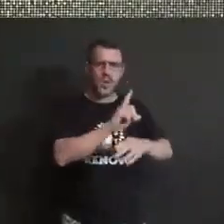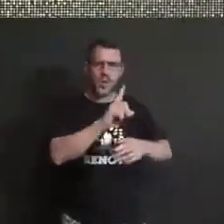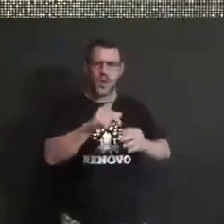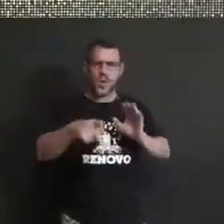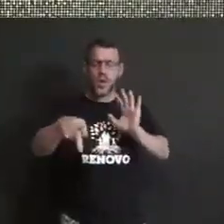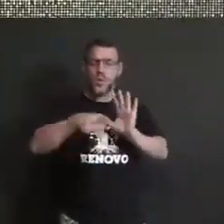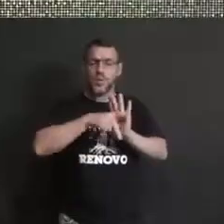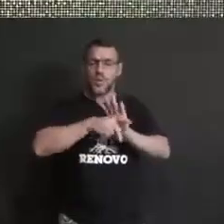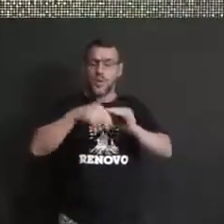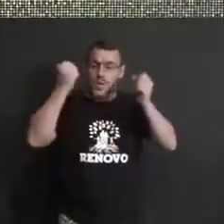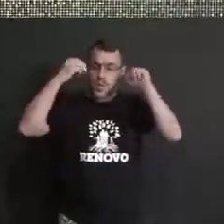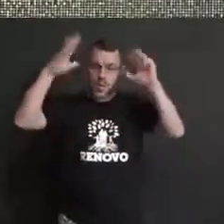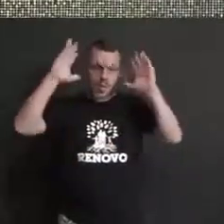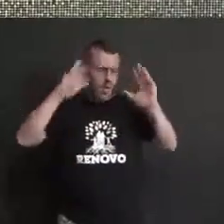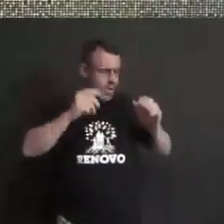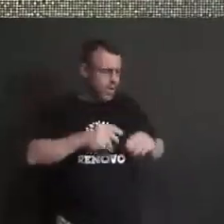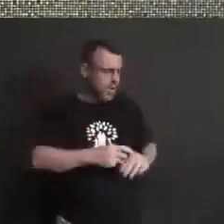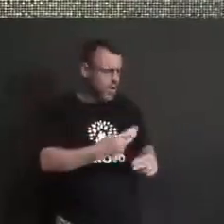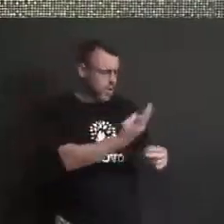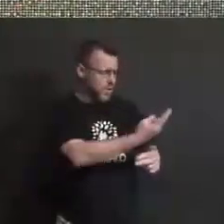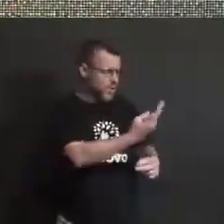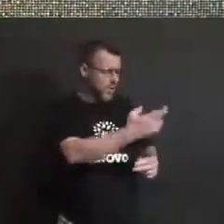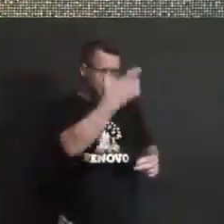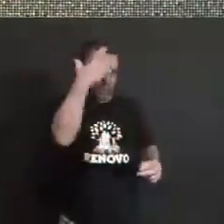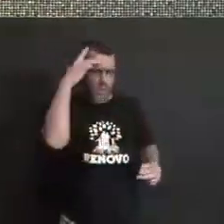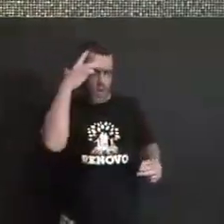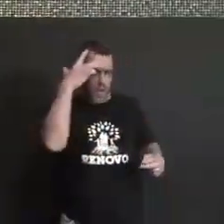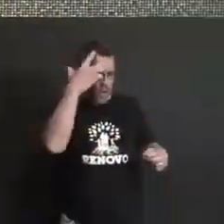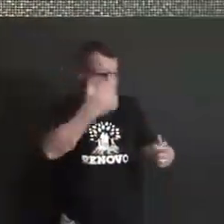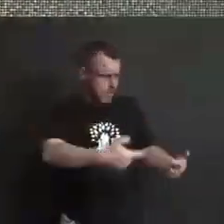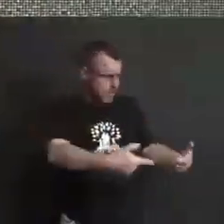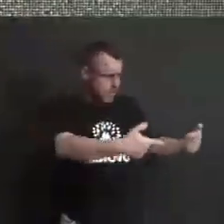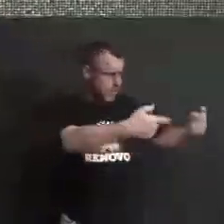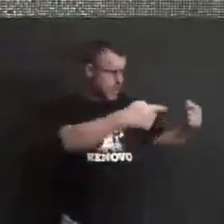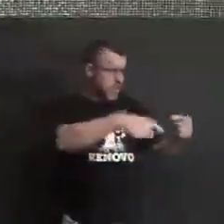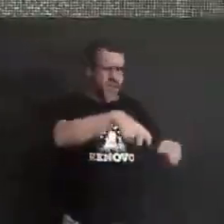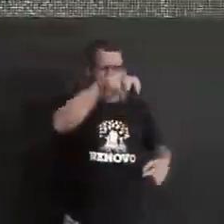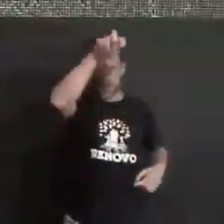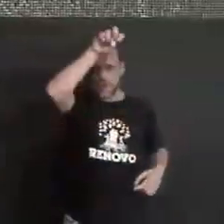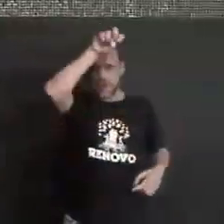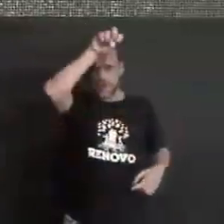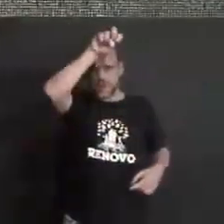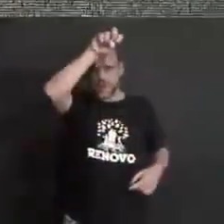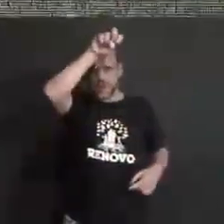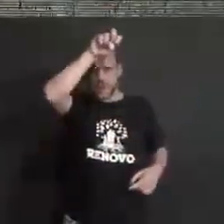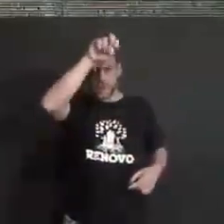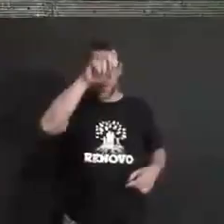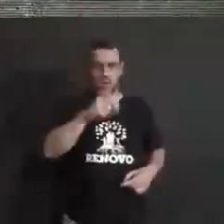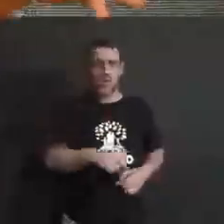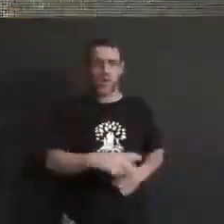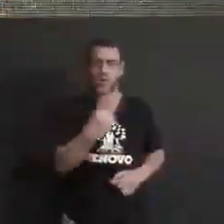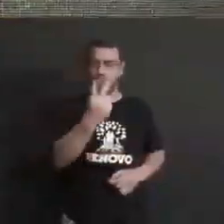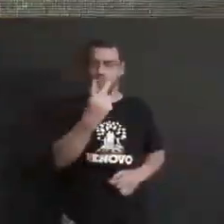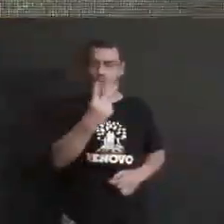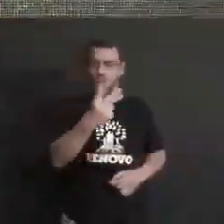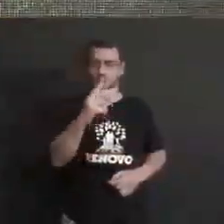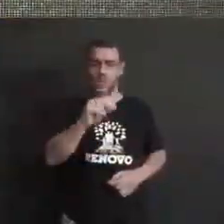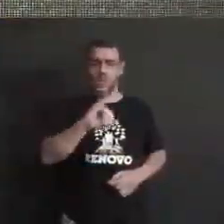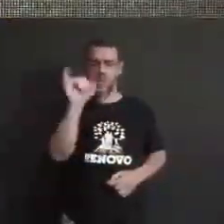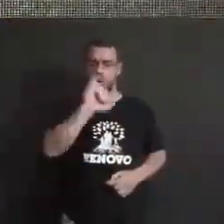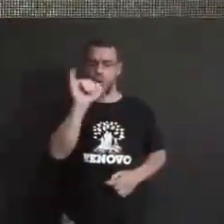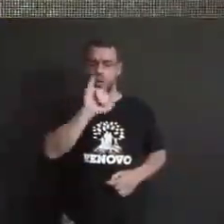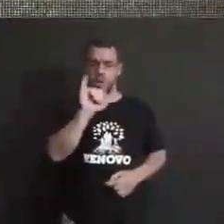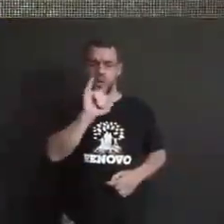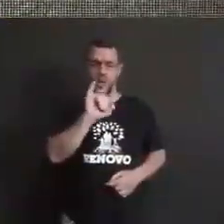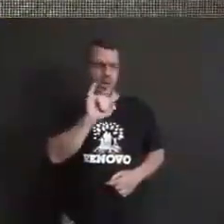Ele entra numa briga, tinha dois egípcios, dois irmãos, e ele